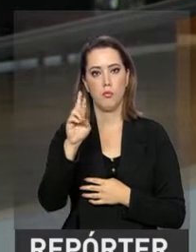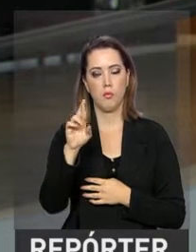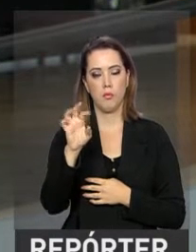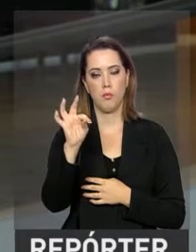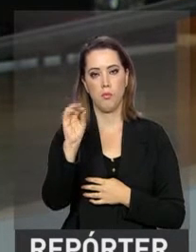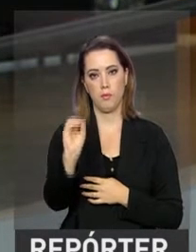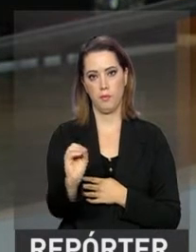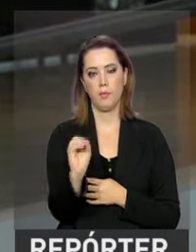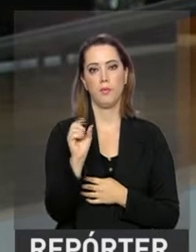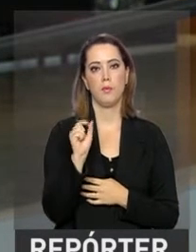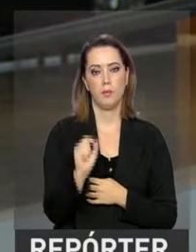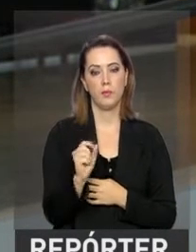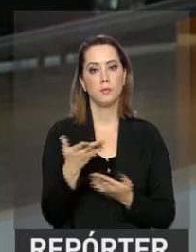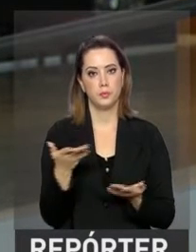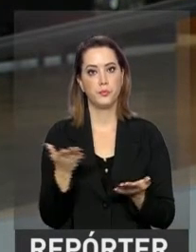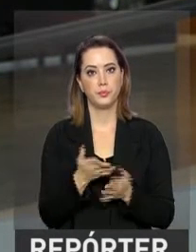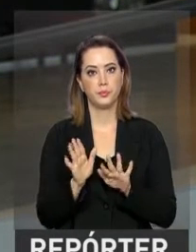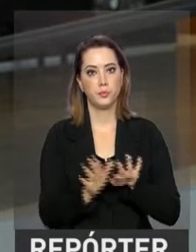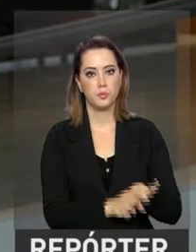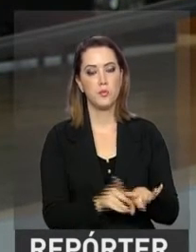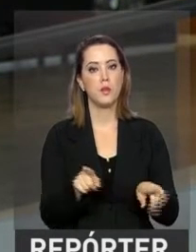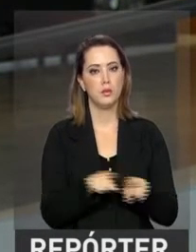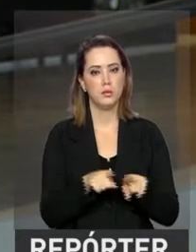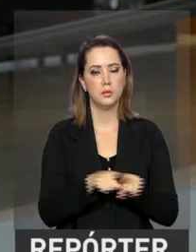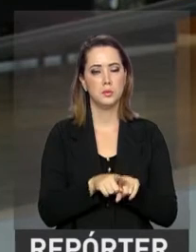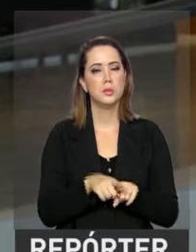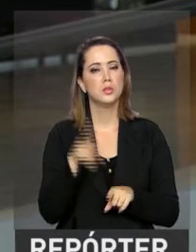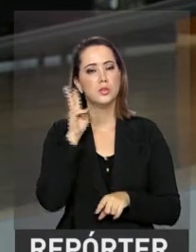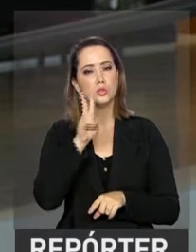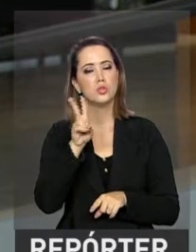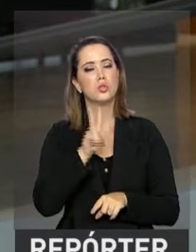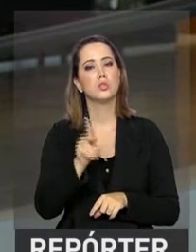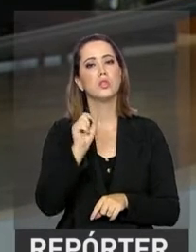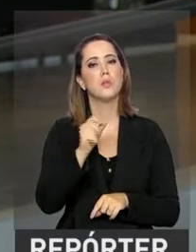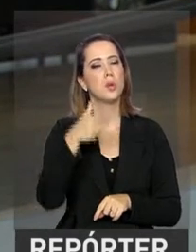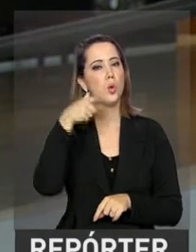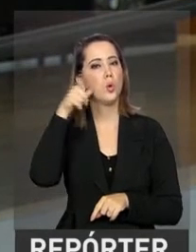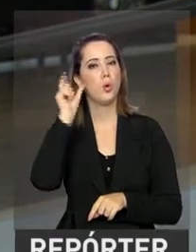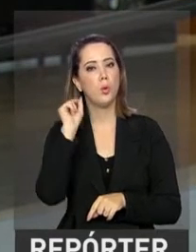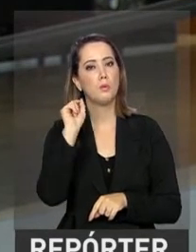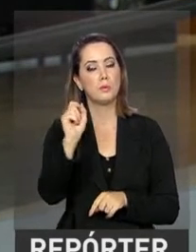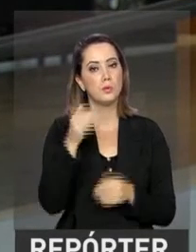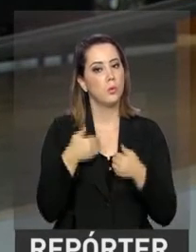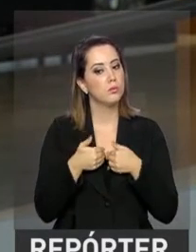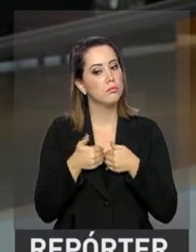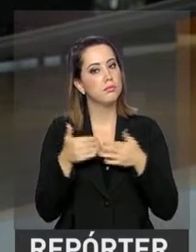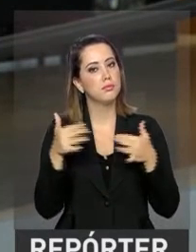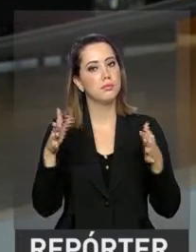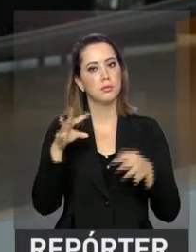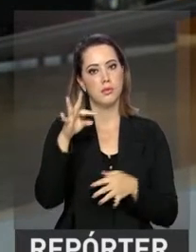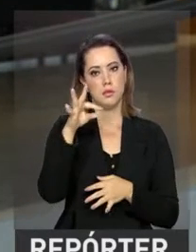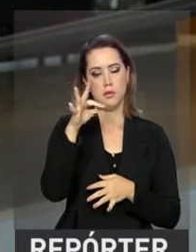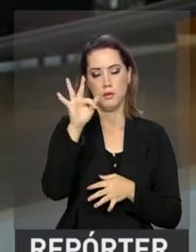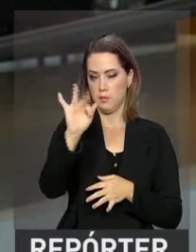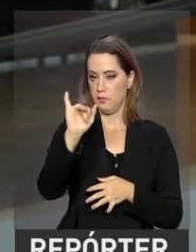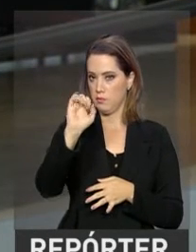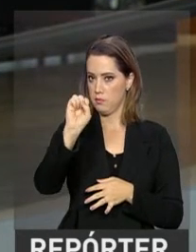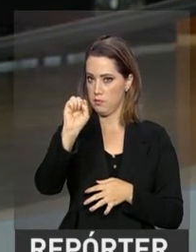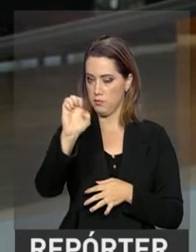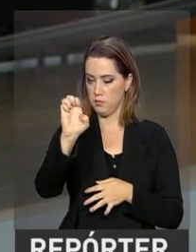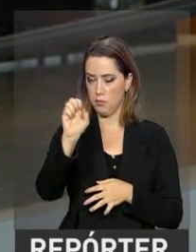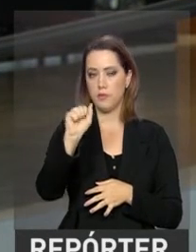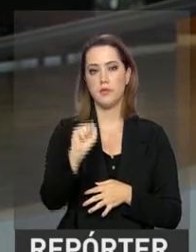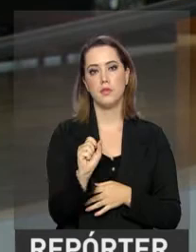daniele a gente lembra e ontem o governo federal anunciou a expansão do fiéis anos e us 75 mil novas vagas para o